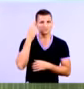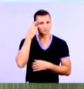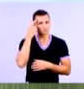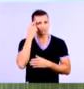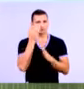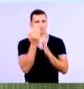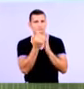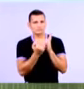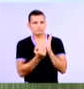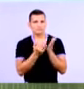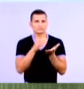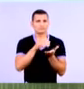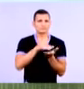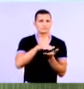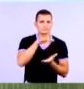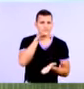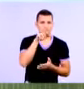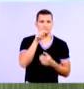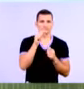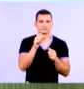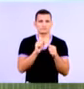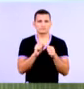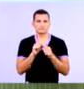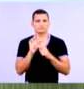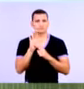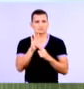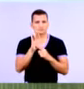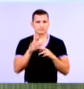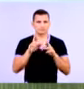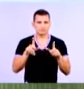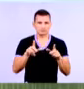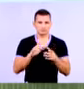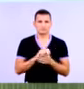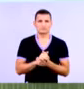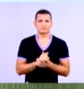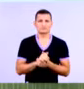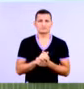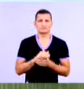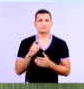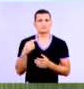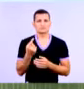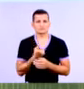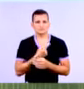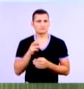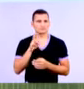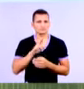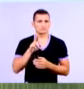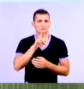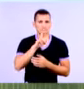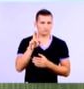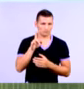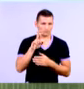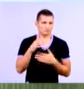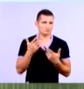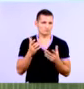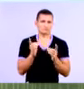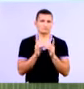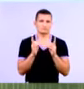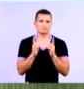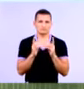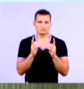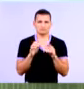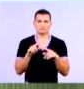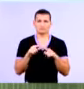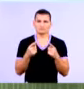numa pilha, você pode fazer representações diferentes. No caso, a gente usa nome aqui para efeito didático, né? Mas